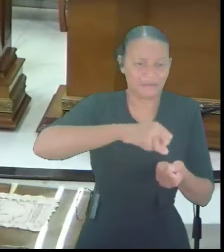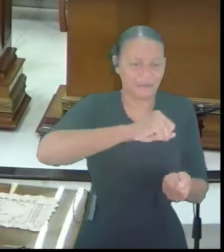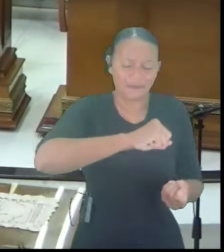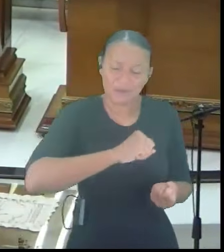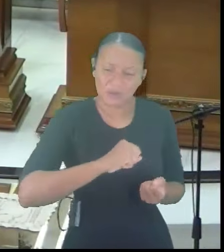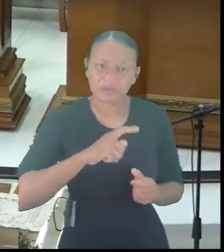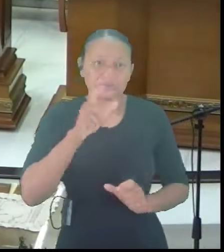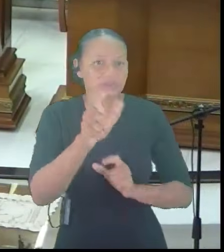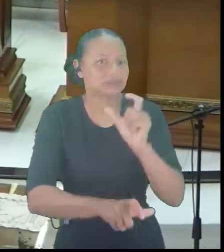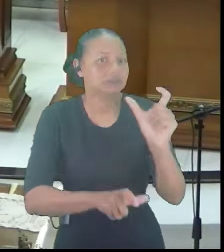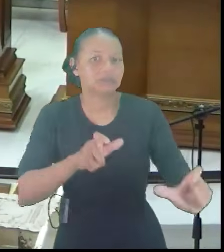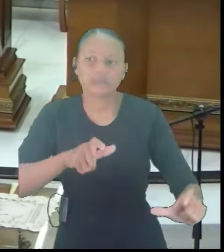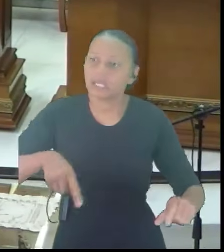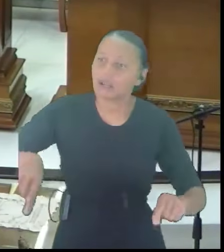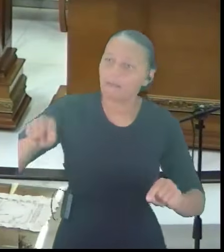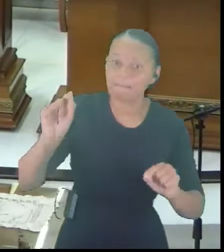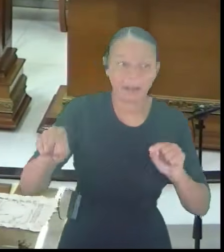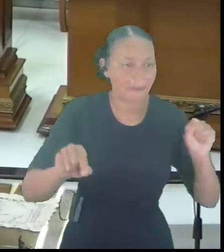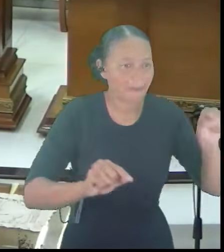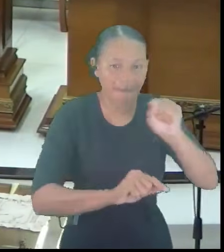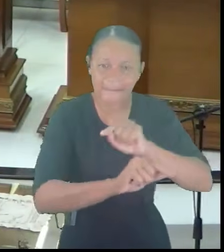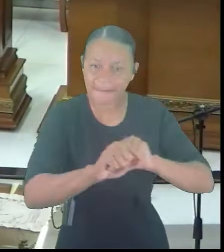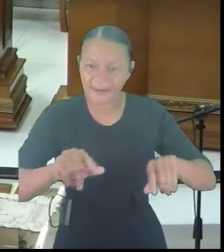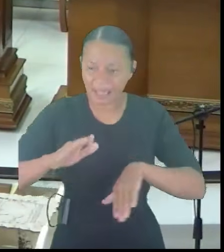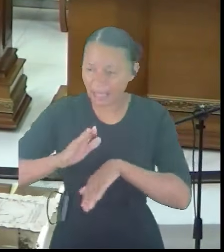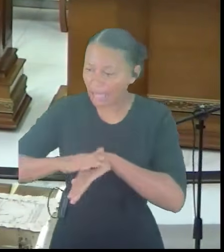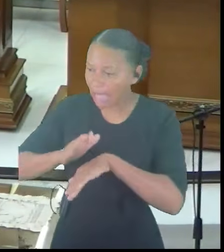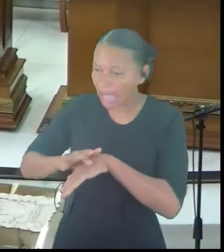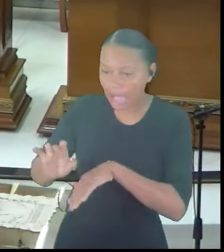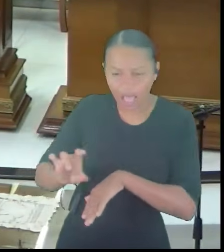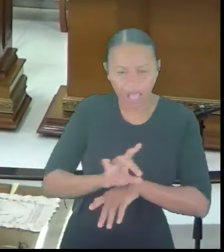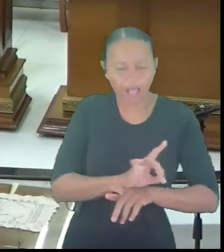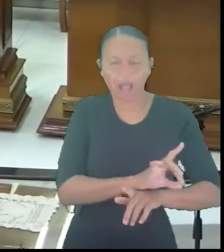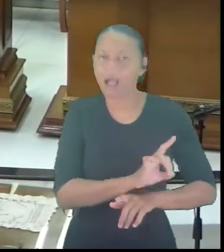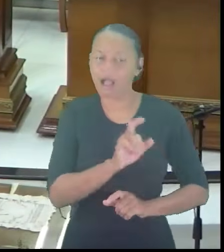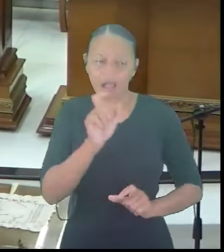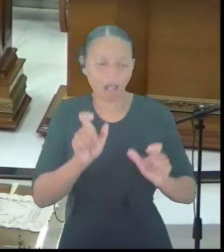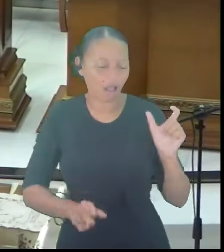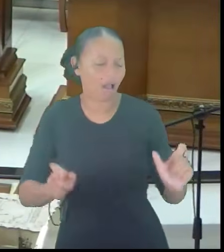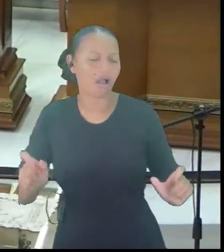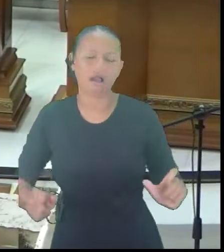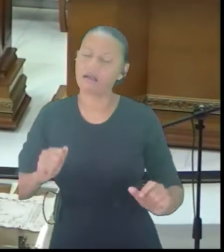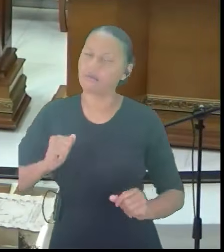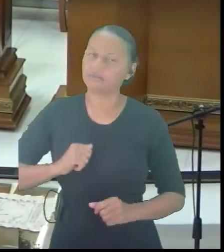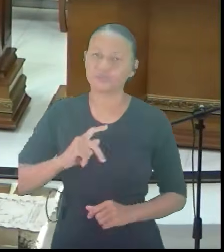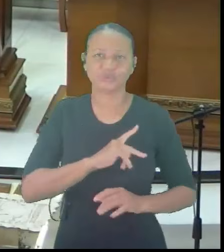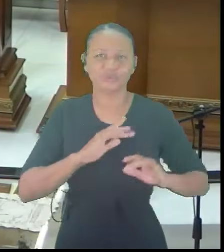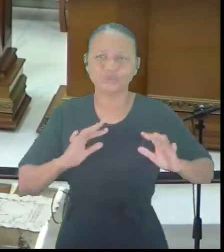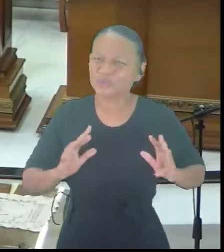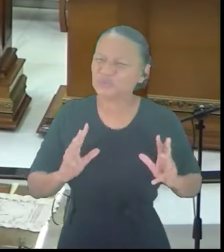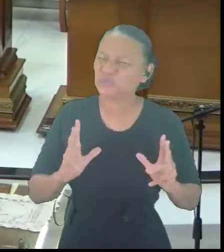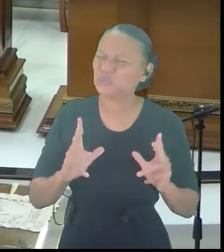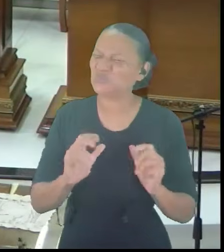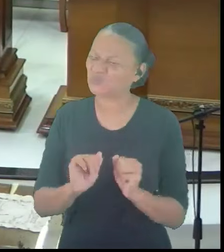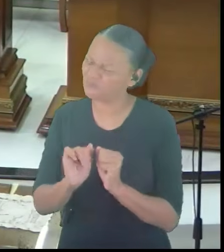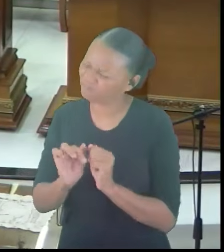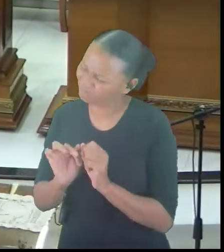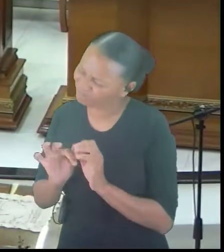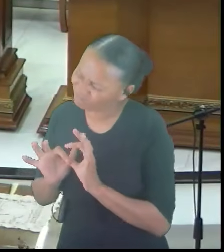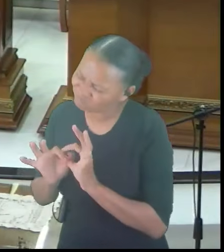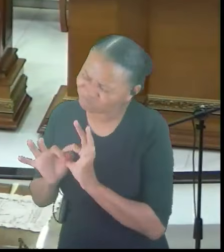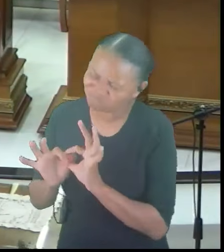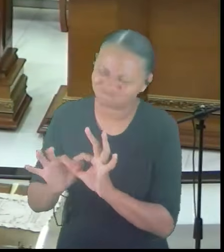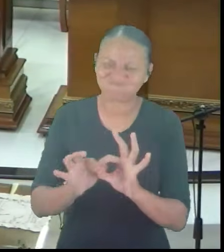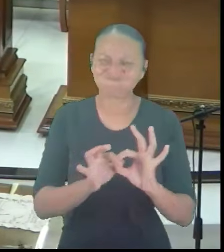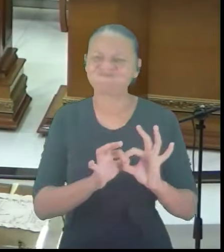o povo pelas mãos dos apóstolos, e estavam todos unanimemente